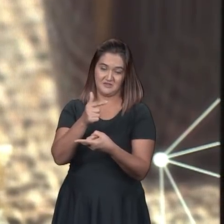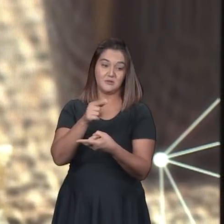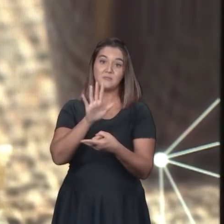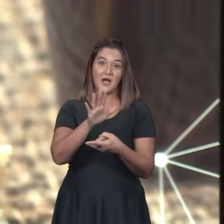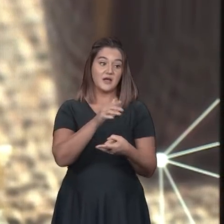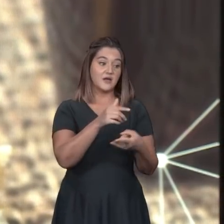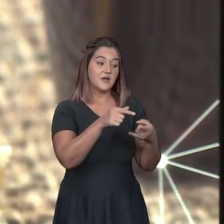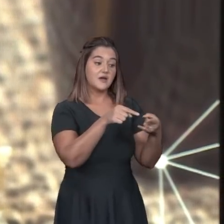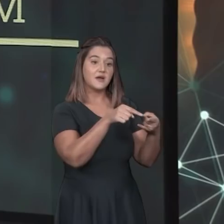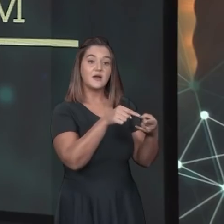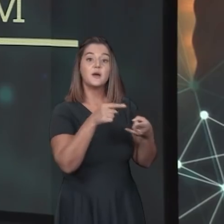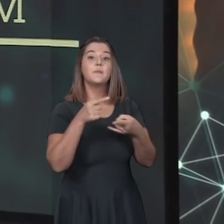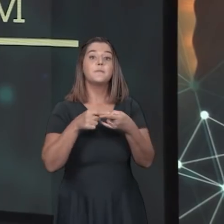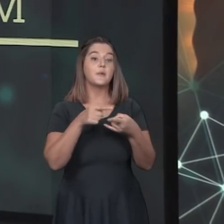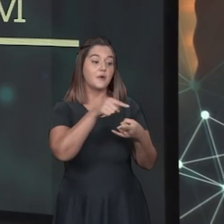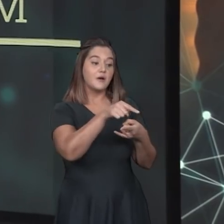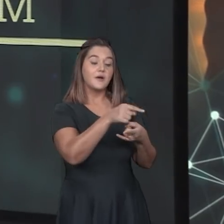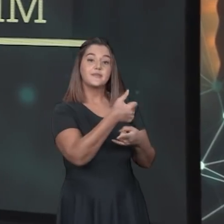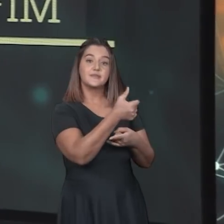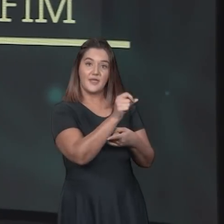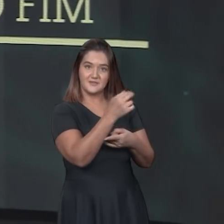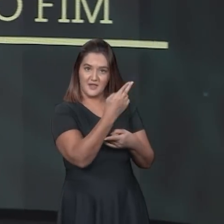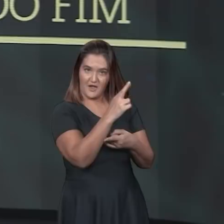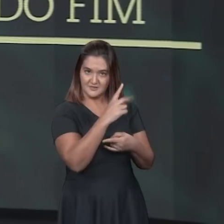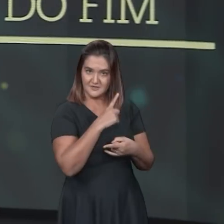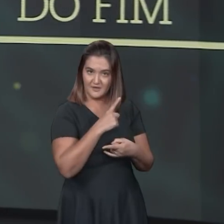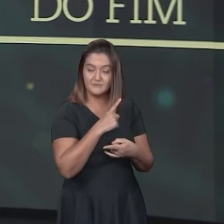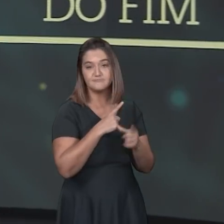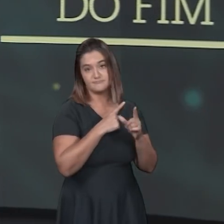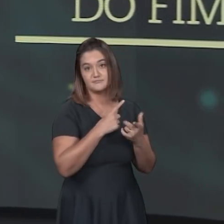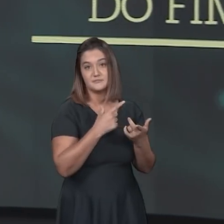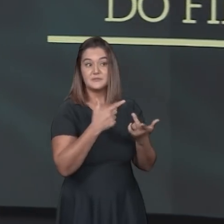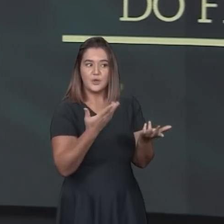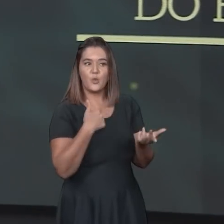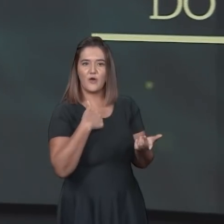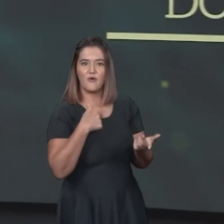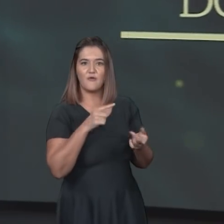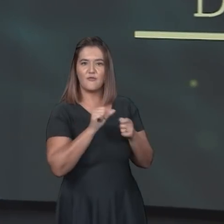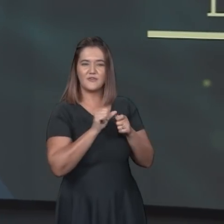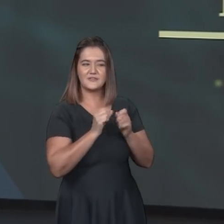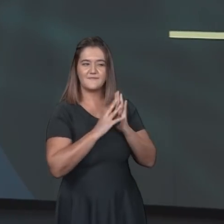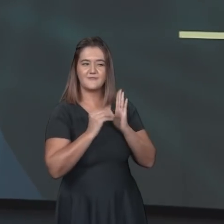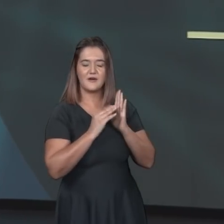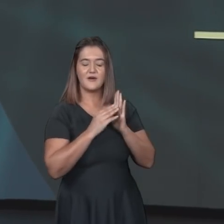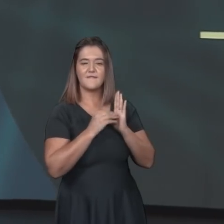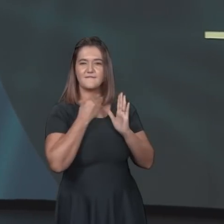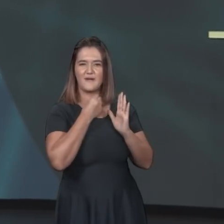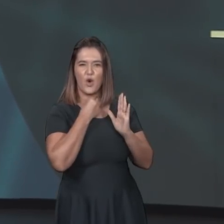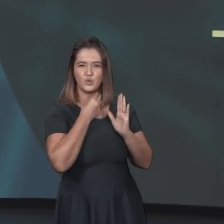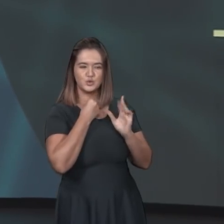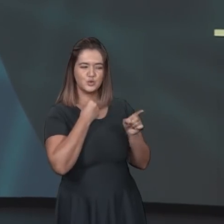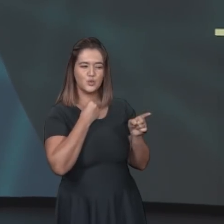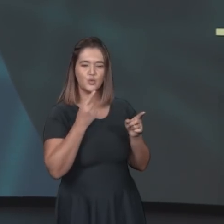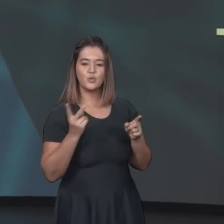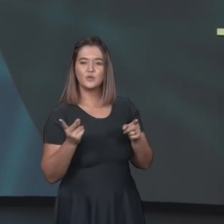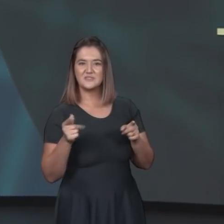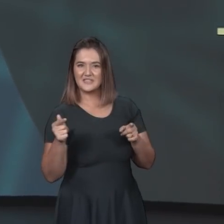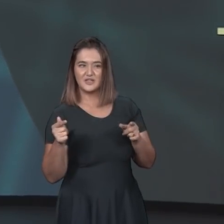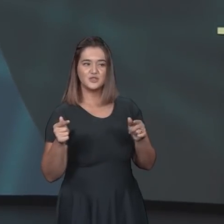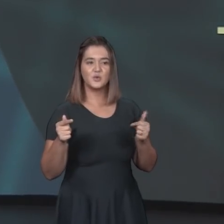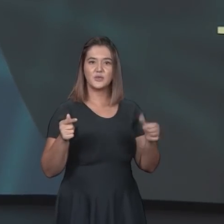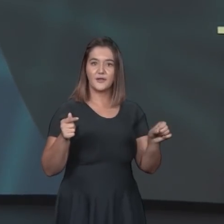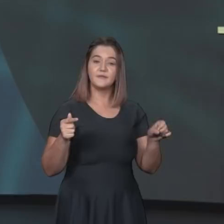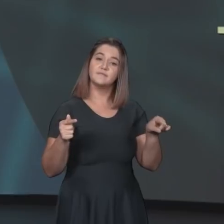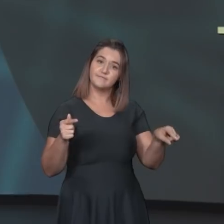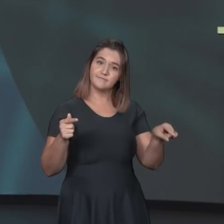existe o verdadeiro. E como eu posso identificar o verdadeiro e o falso? Conhecendo muito bem a